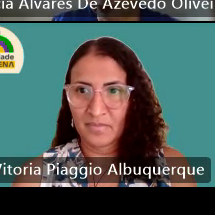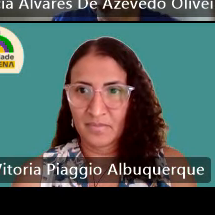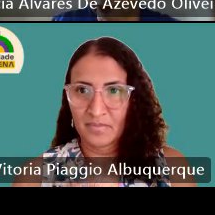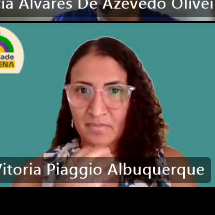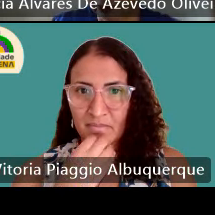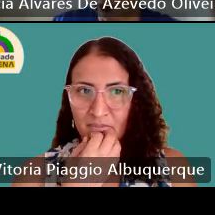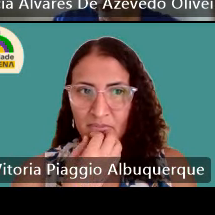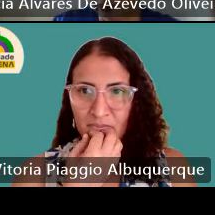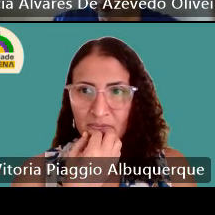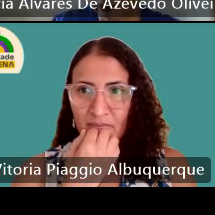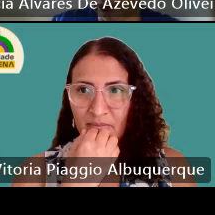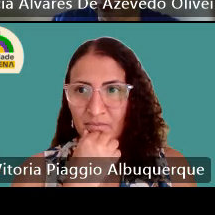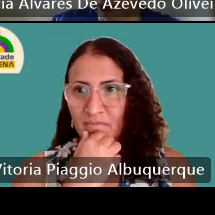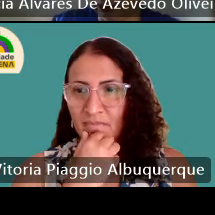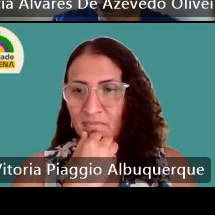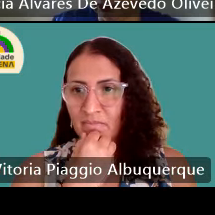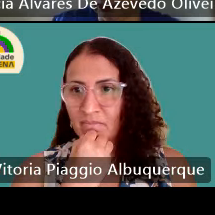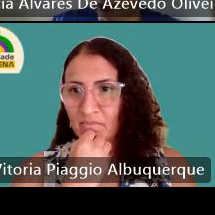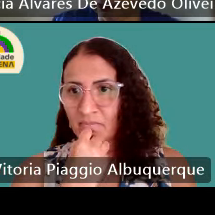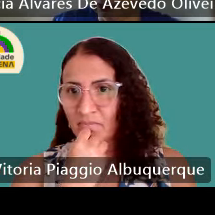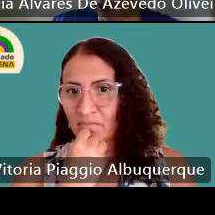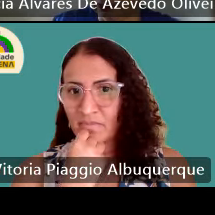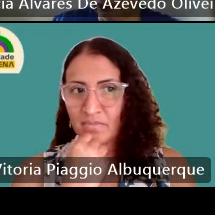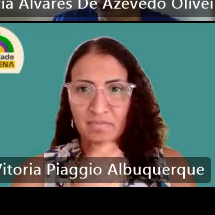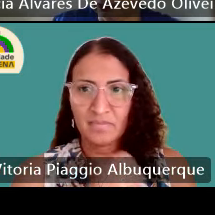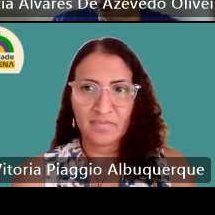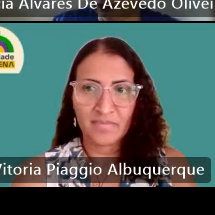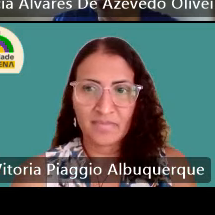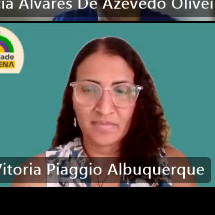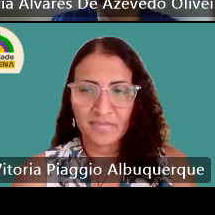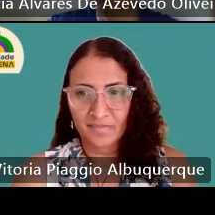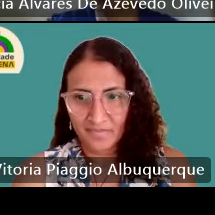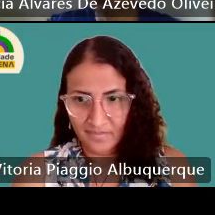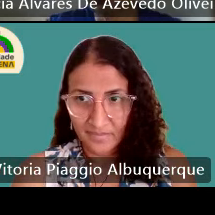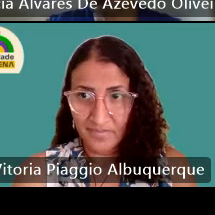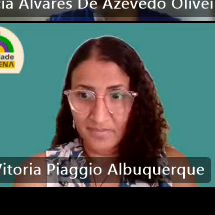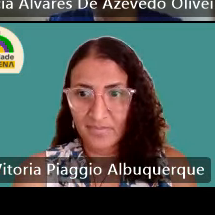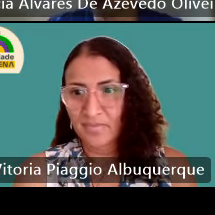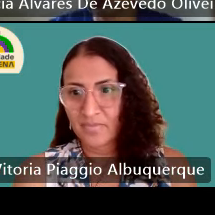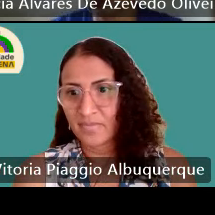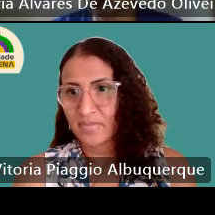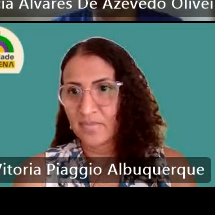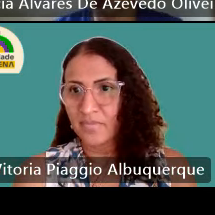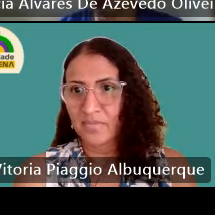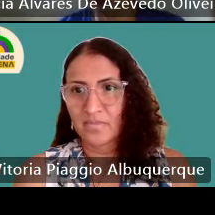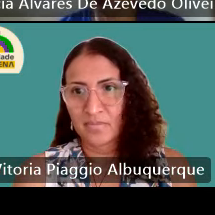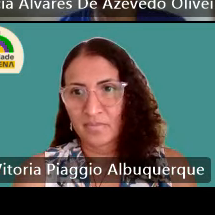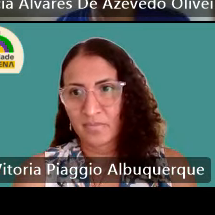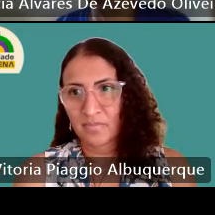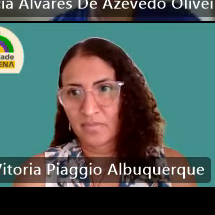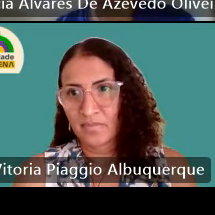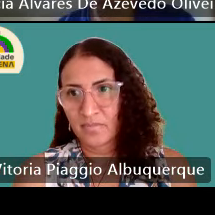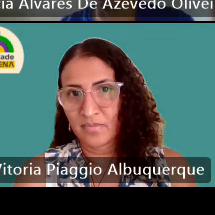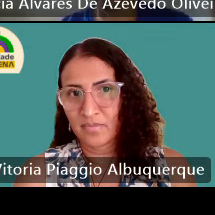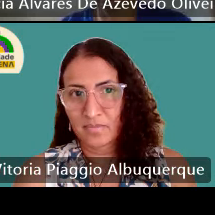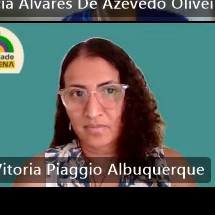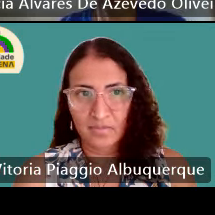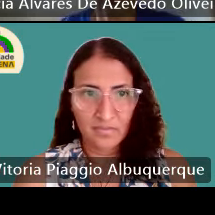distinção principalmente por causa da das Diferenças nos nos tratamentos entre elas e aí